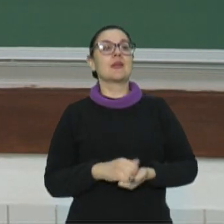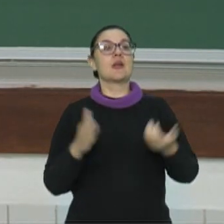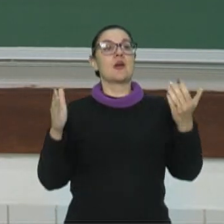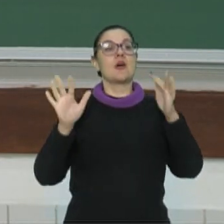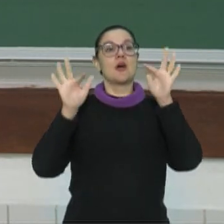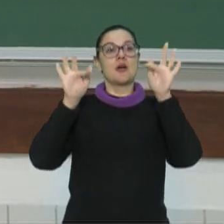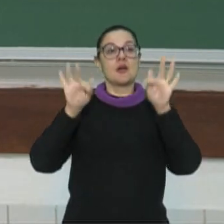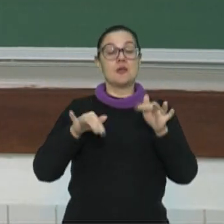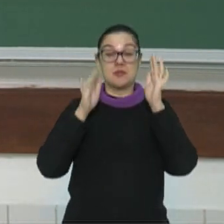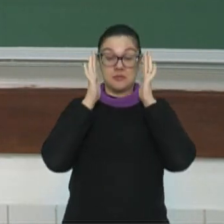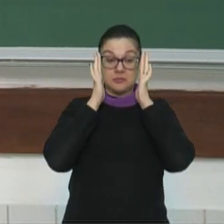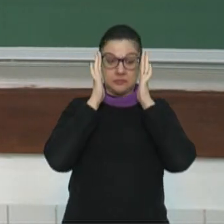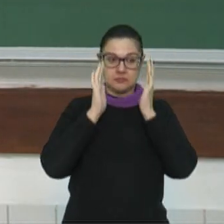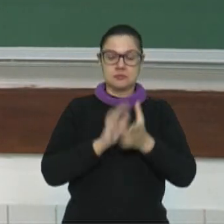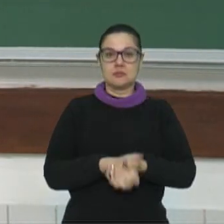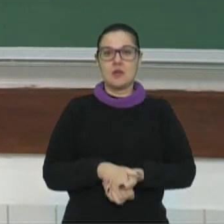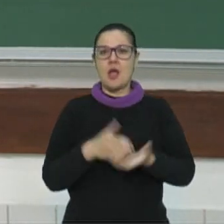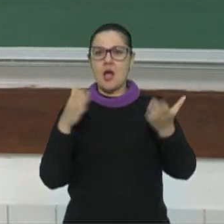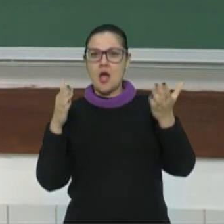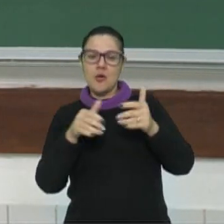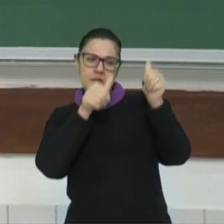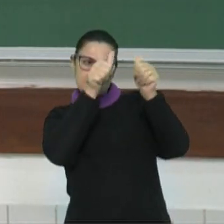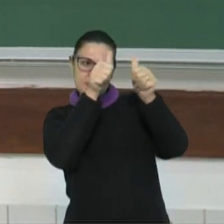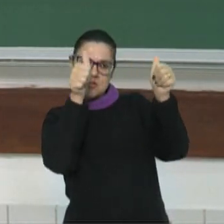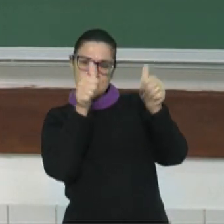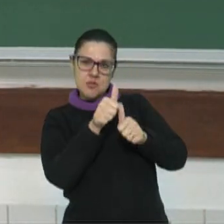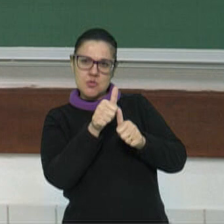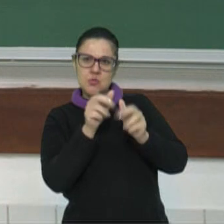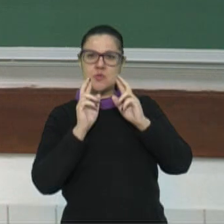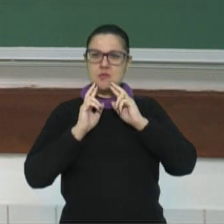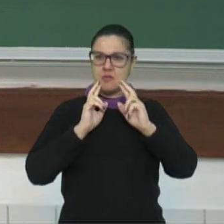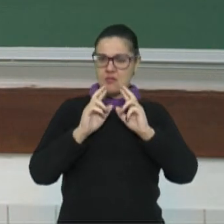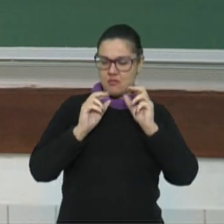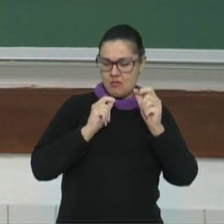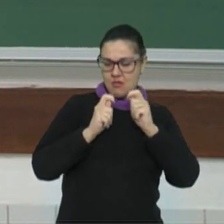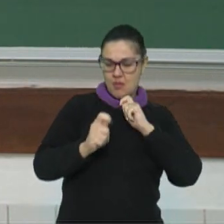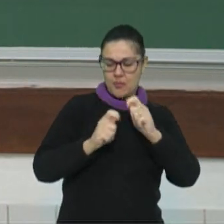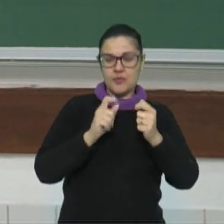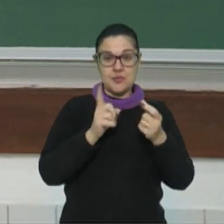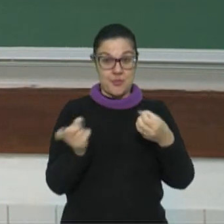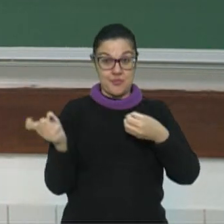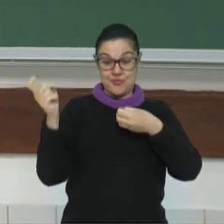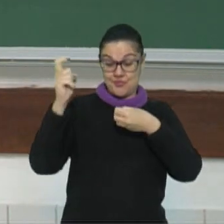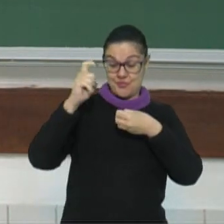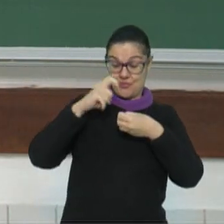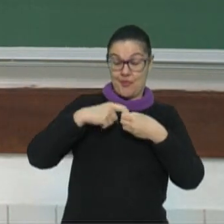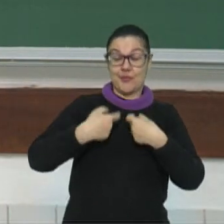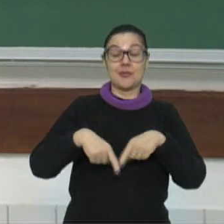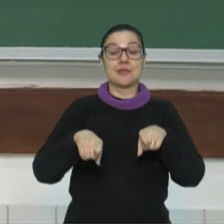por aqui. Agora vamos trabalhar a estrutura da reportagem, vamos explorar um pouquinho mais esse gênero e depois a gente vai explorar mais a